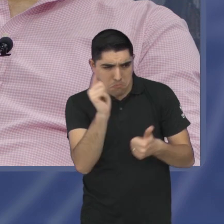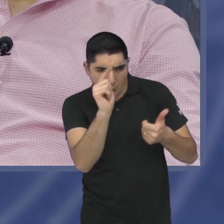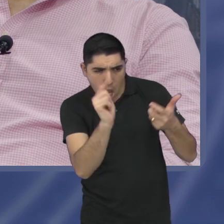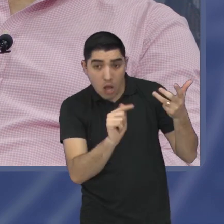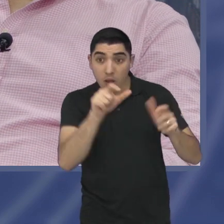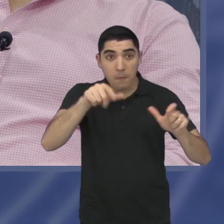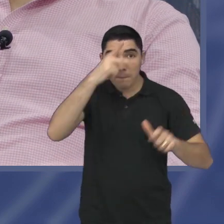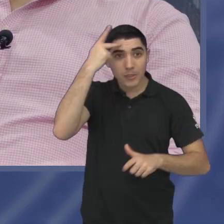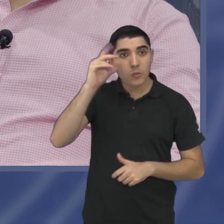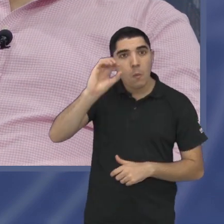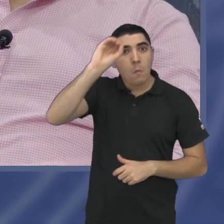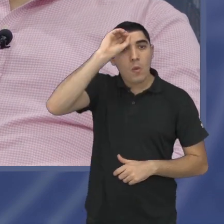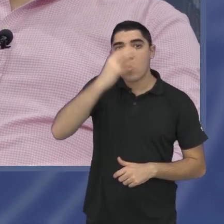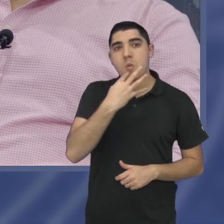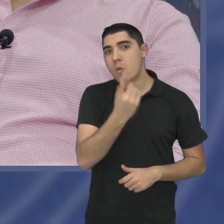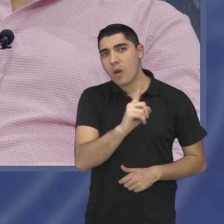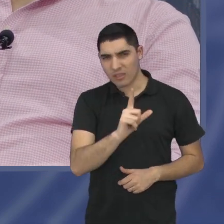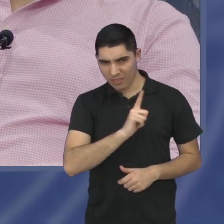aí?